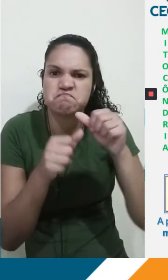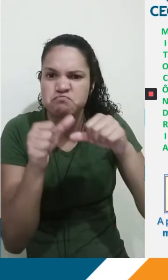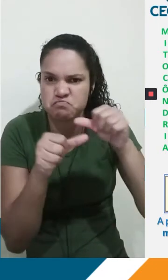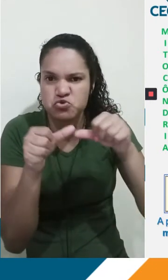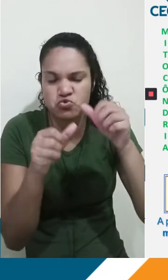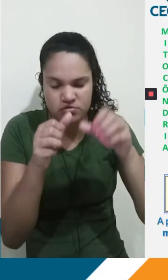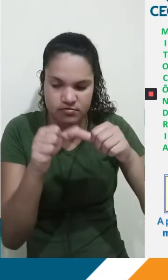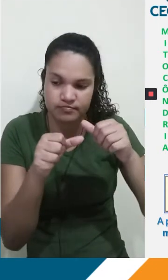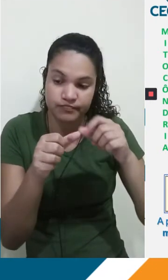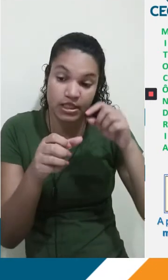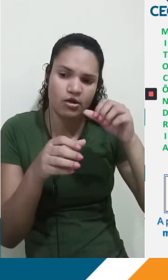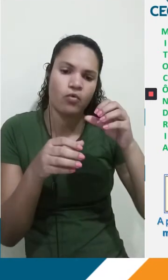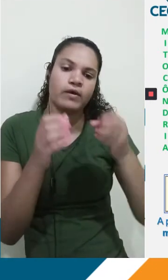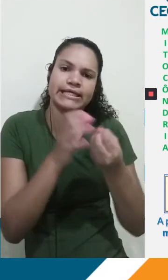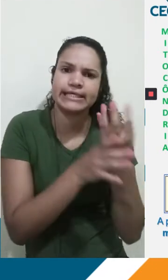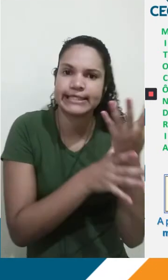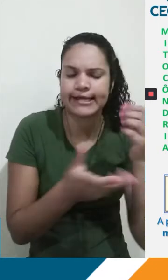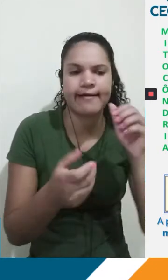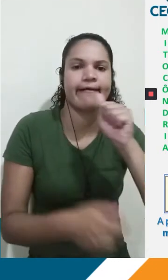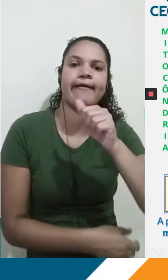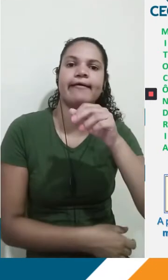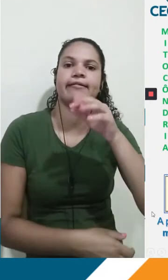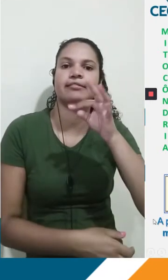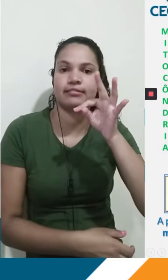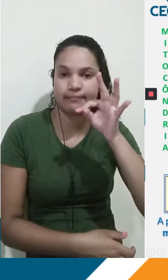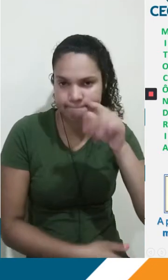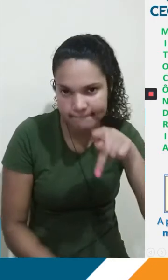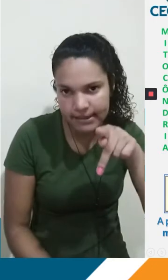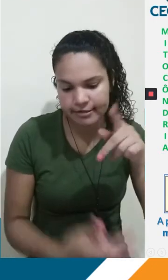liberando produção de ATP, liberação de gás carbônico,